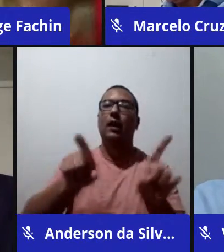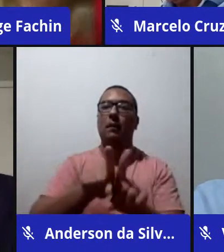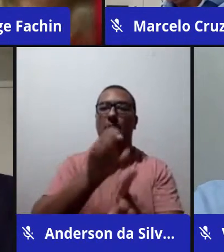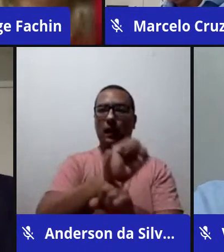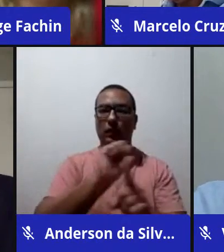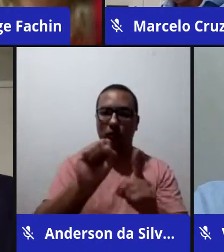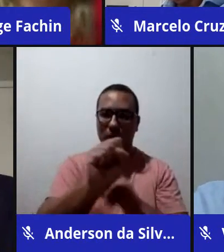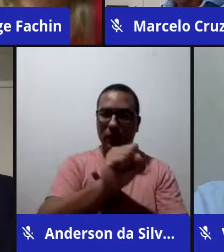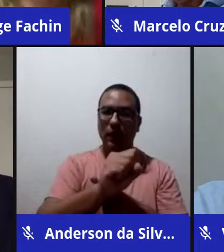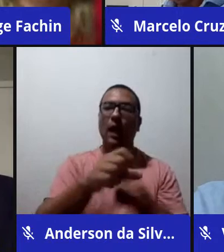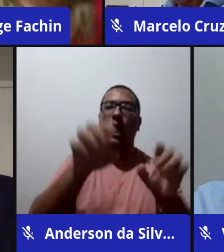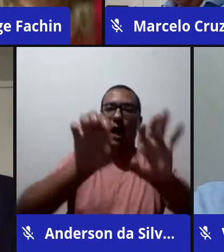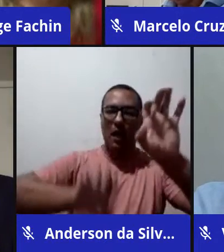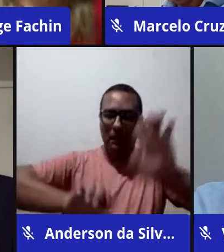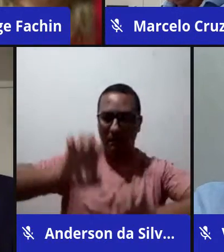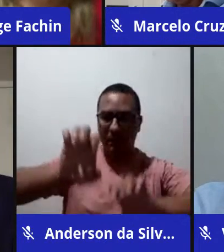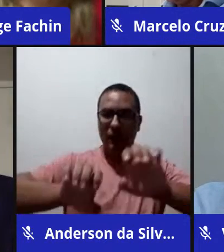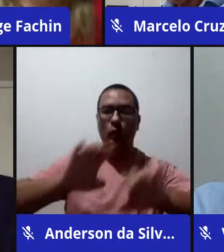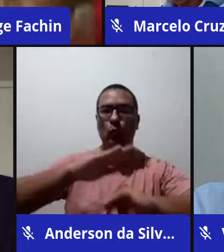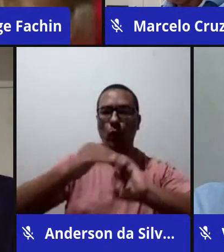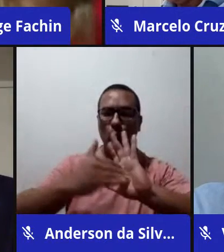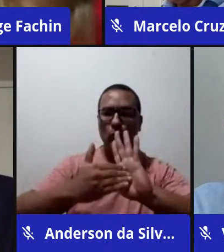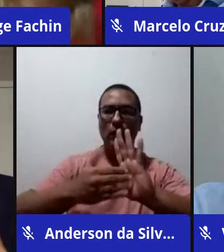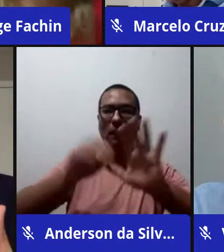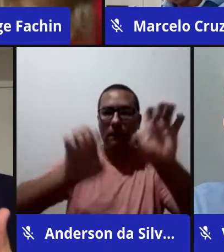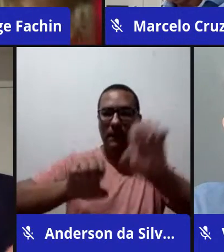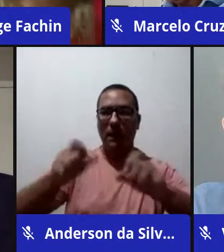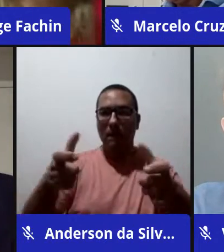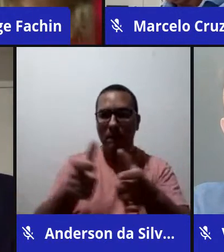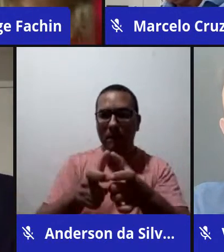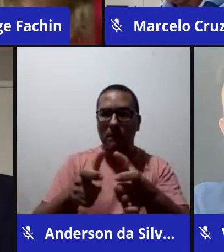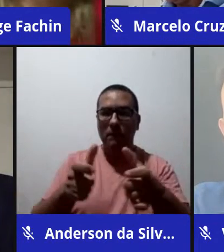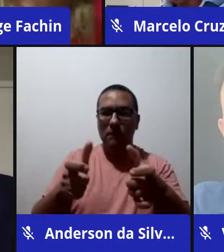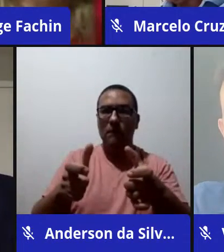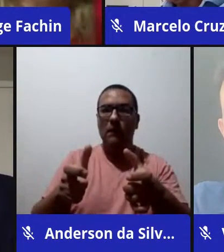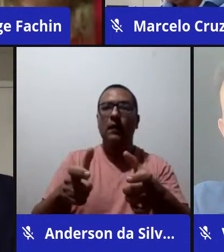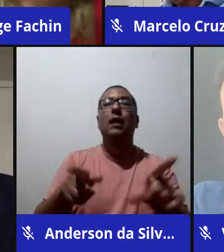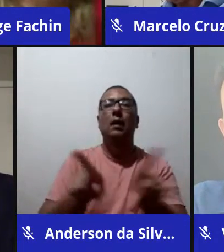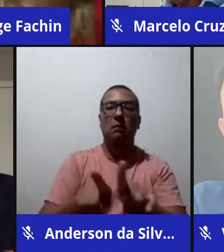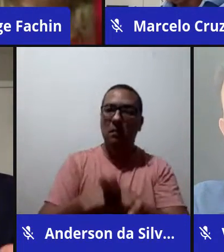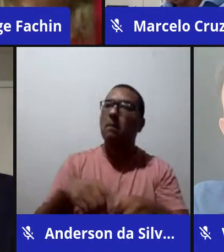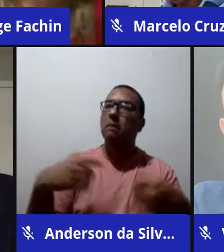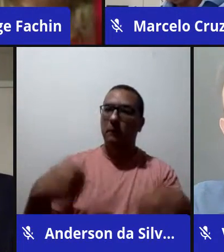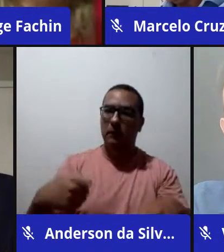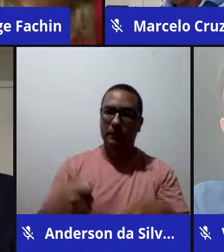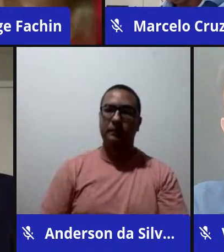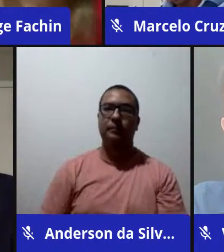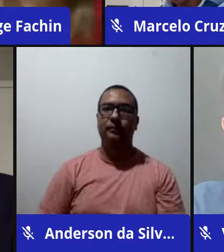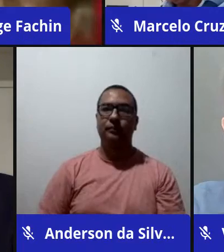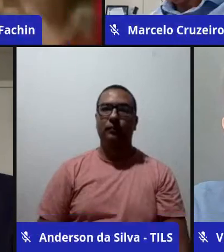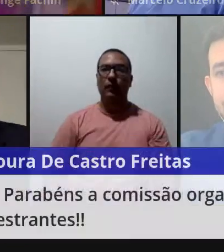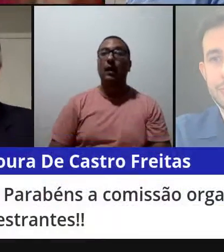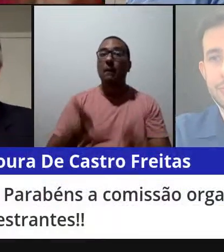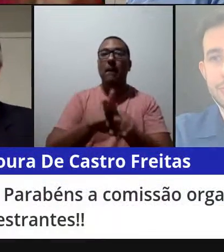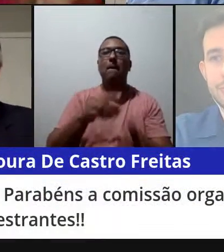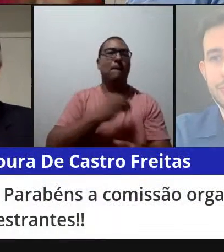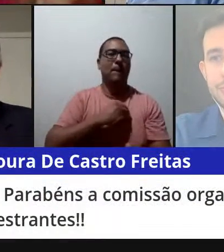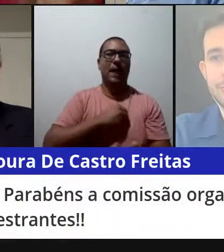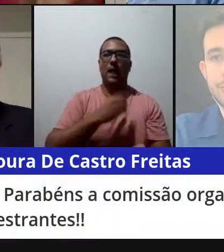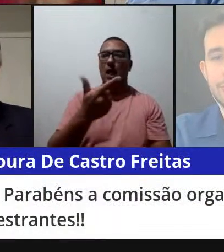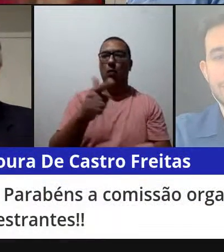brasileira, as empresas brasileiras, sobretudo a de pequeno, médio porte, precisam disso. Né? E não há pecado algum.